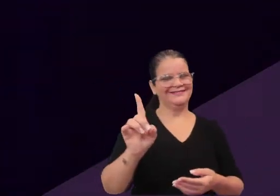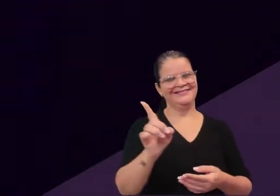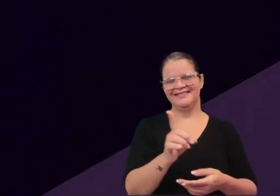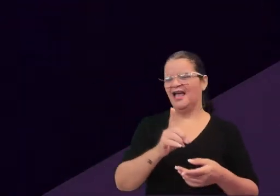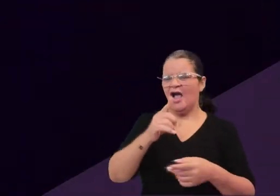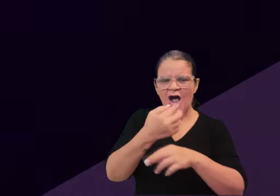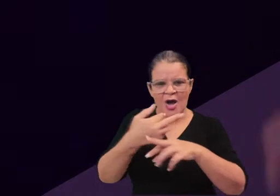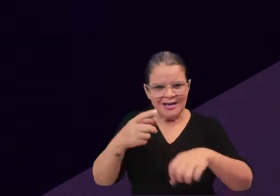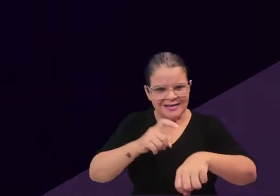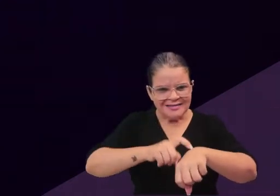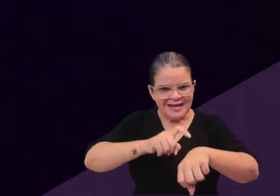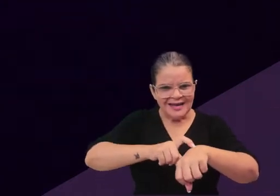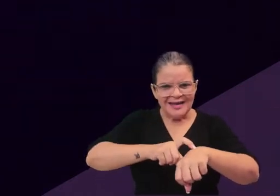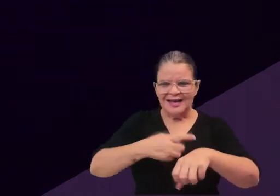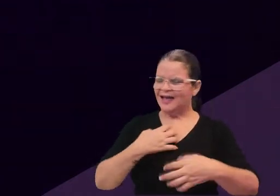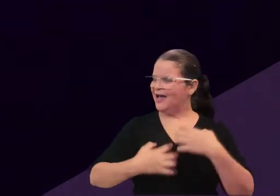feito espumas ao vento.